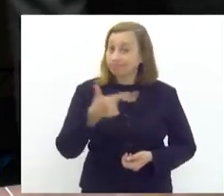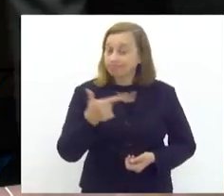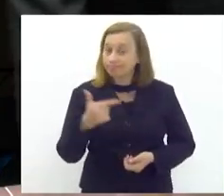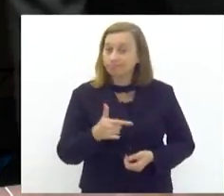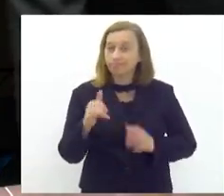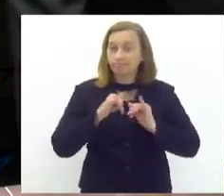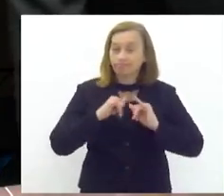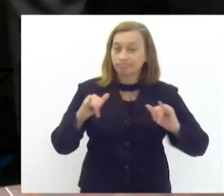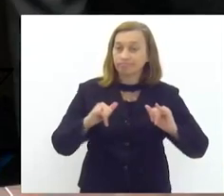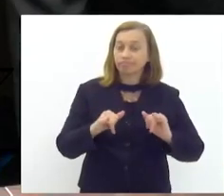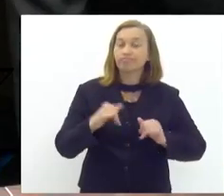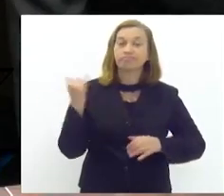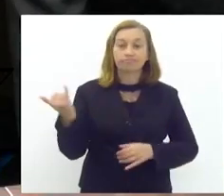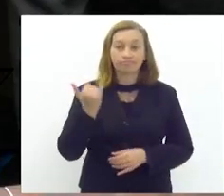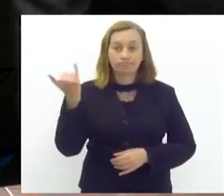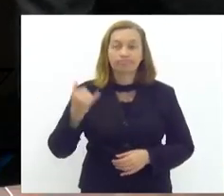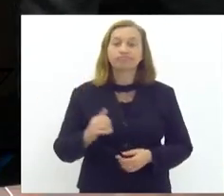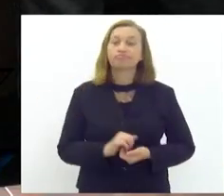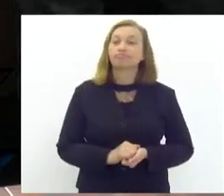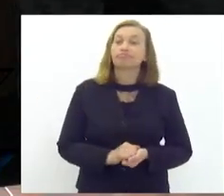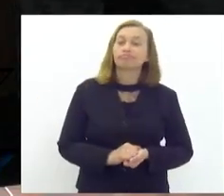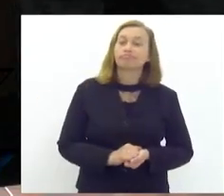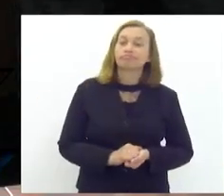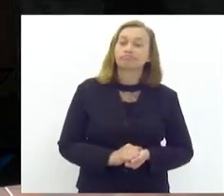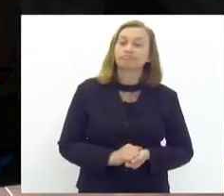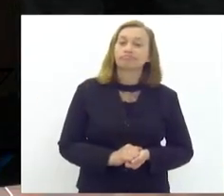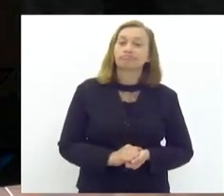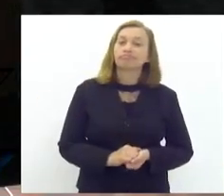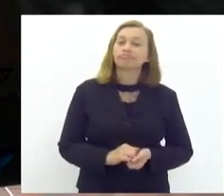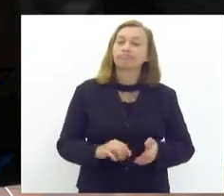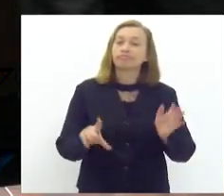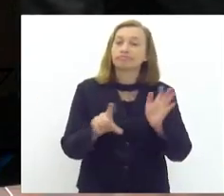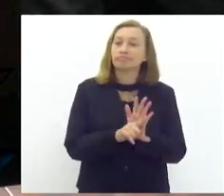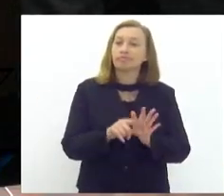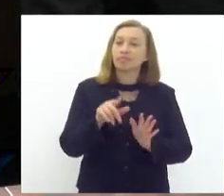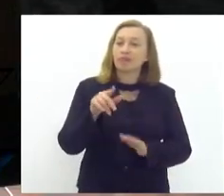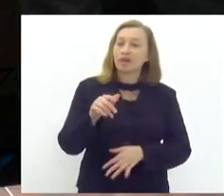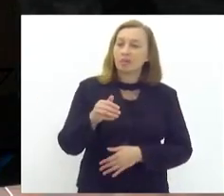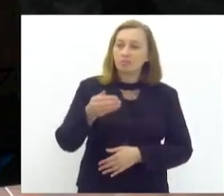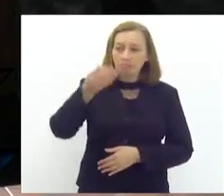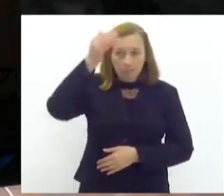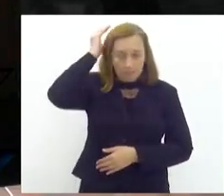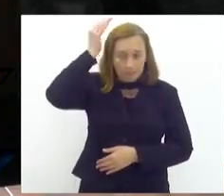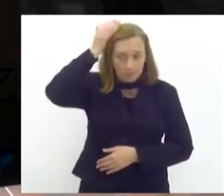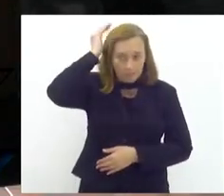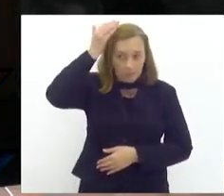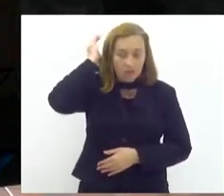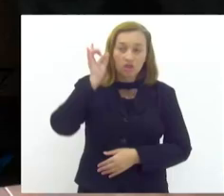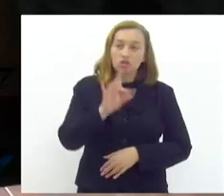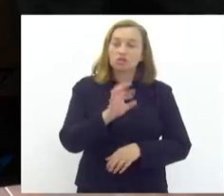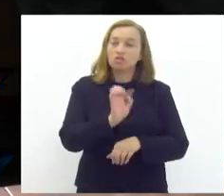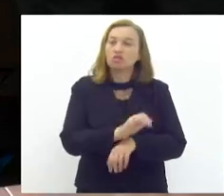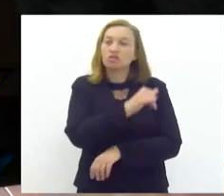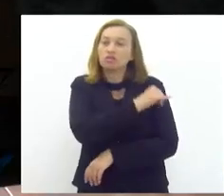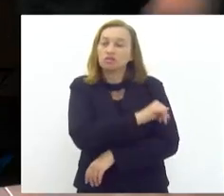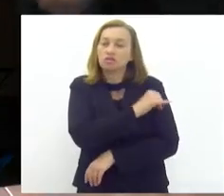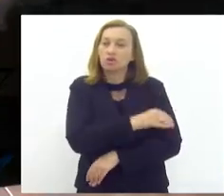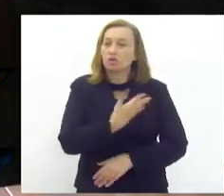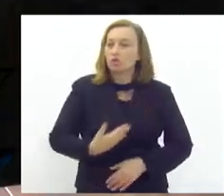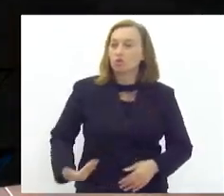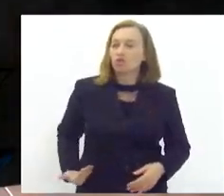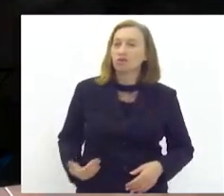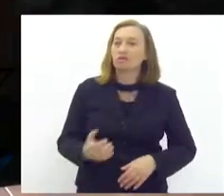informe não menos importante é que a lei Paulo Gustavo que só aqui no estado do Rio de Janeiro o governo